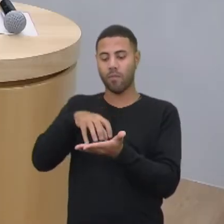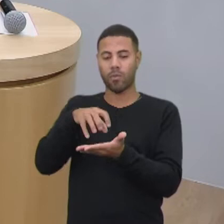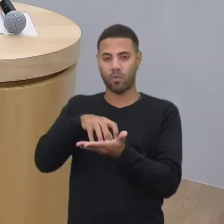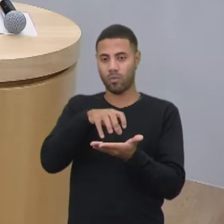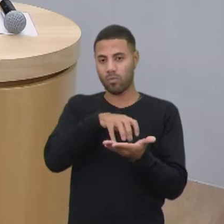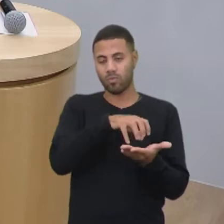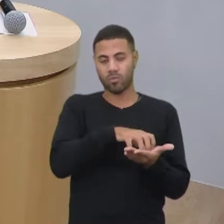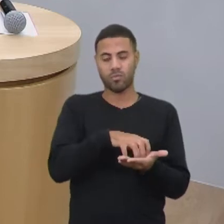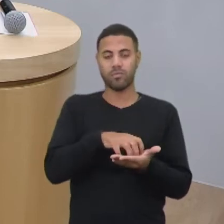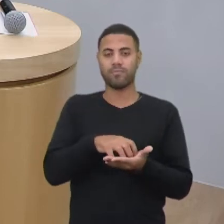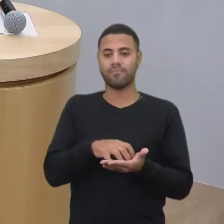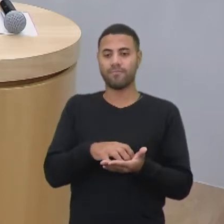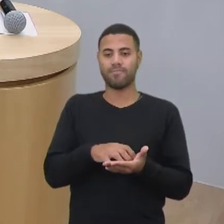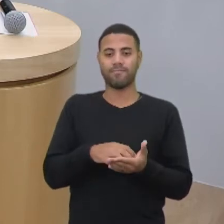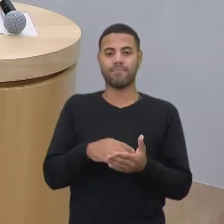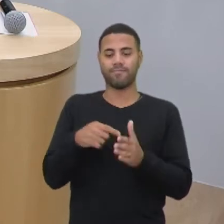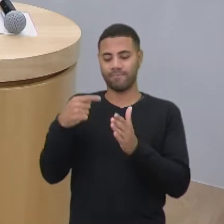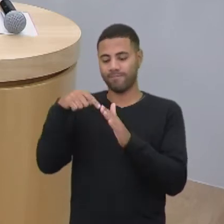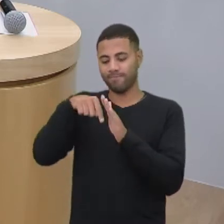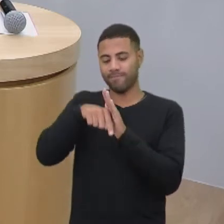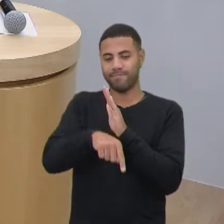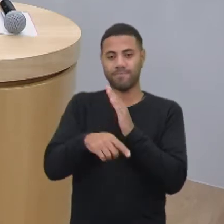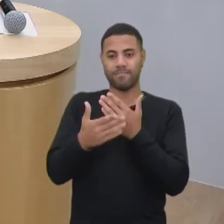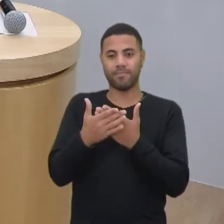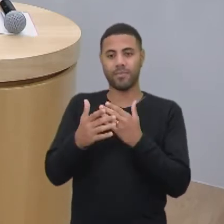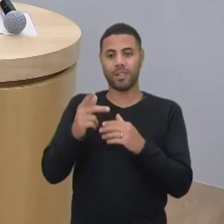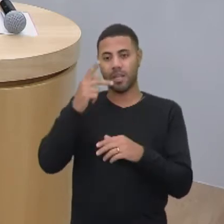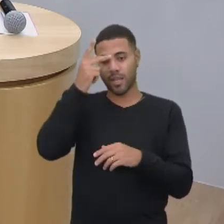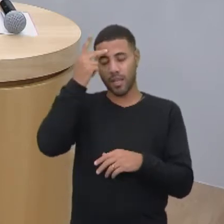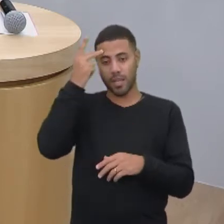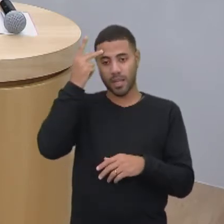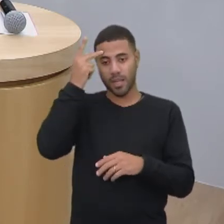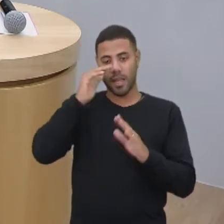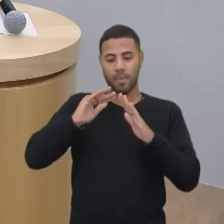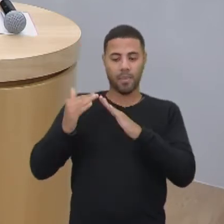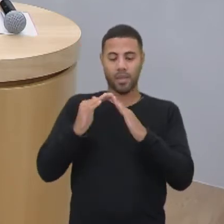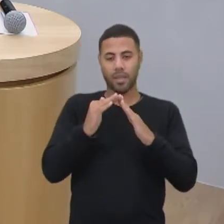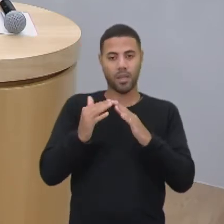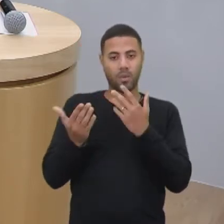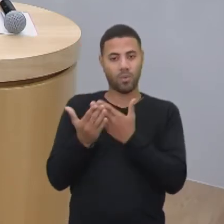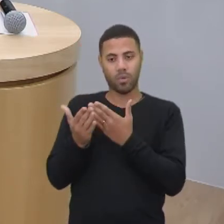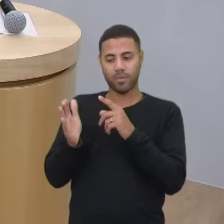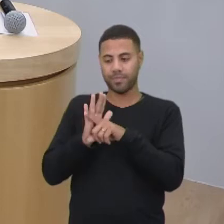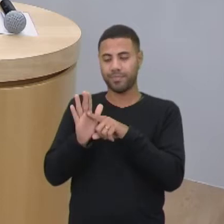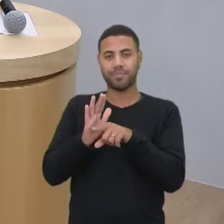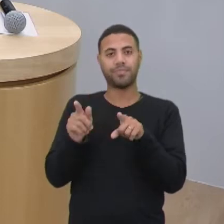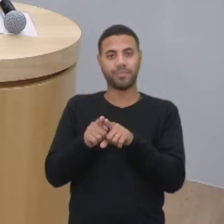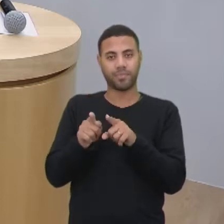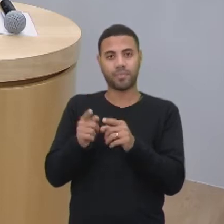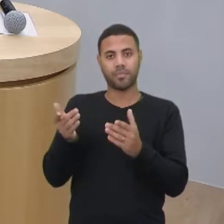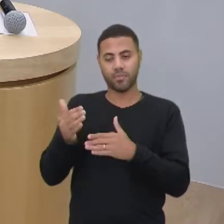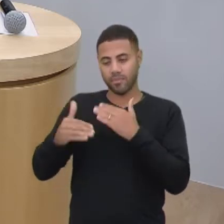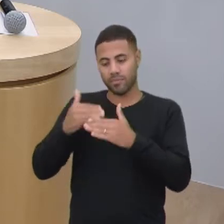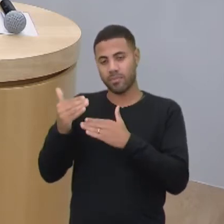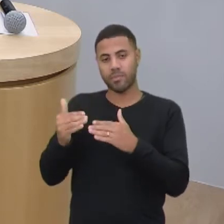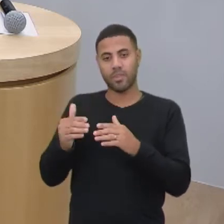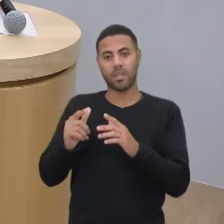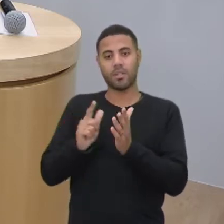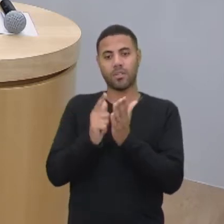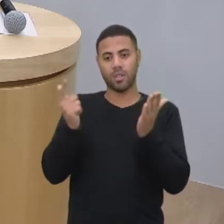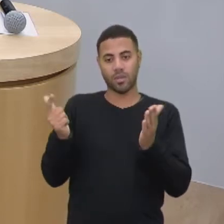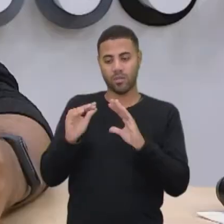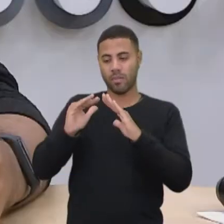se aprofunda muito sobre o que acontece na periferia. Então a gente tem aí o hashtag se liga na mídia trabalhando agora o jornal comunitário